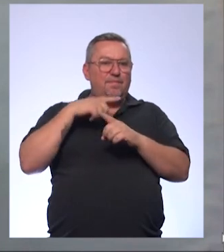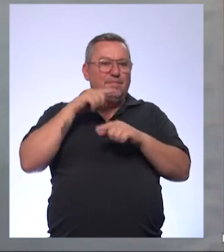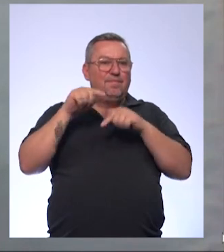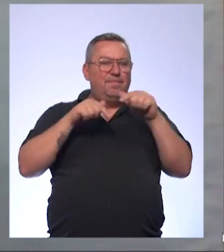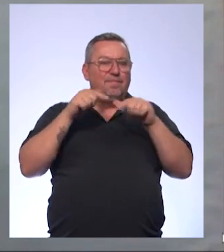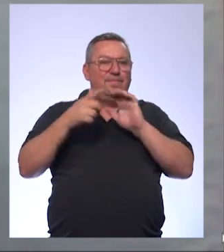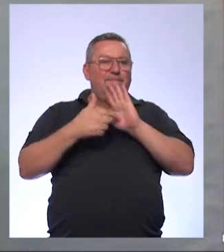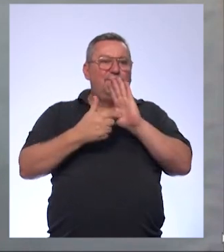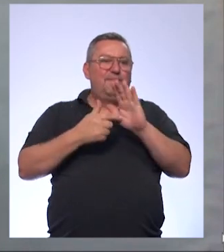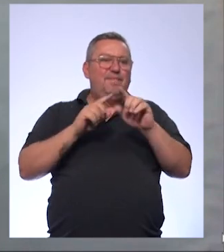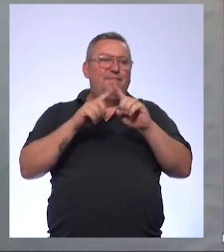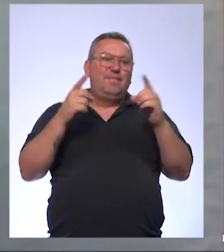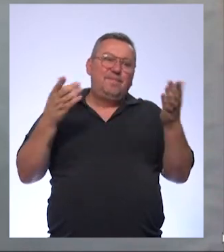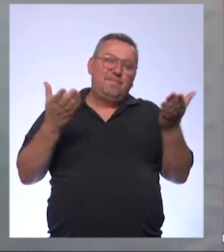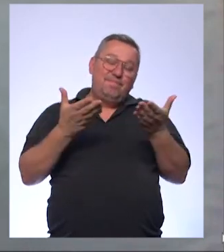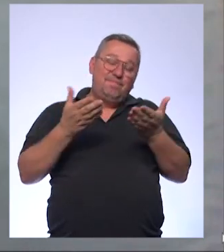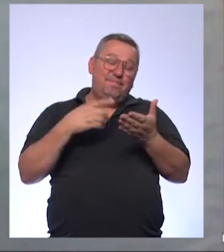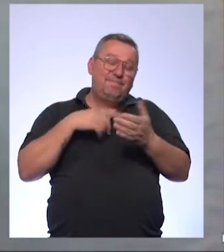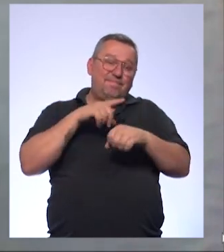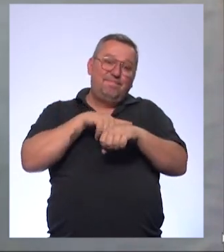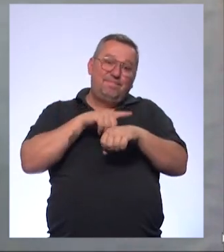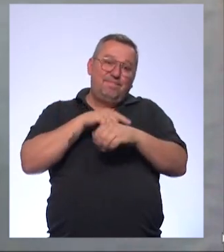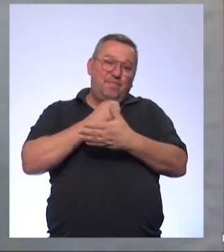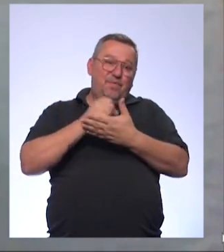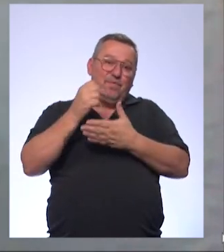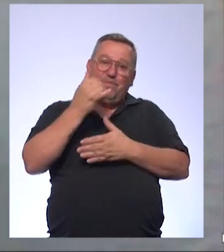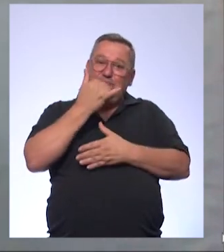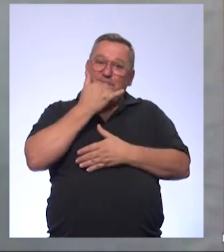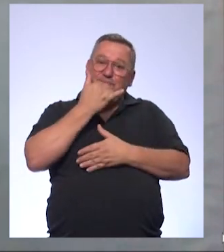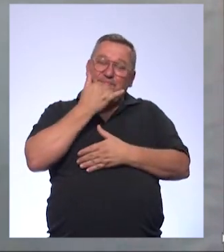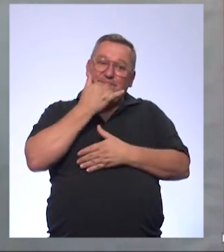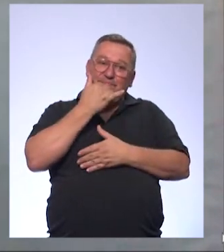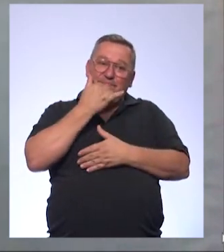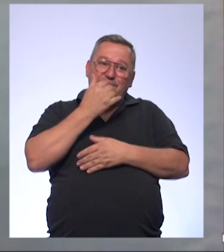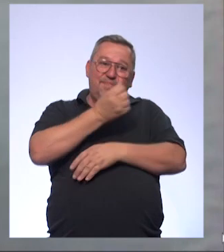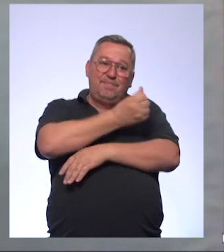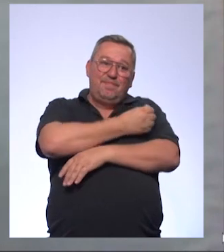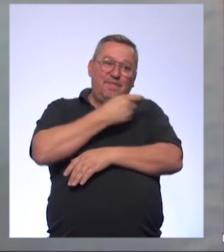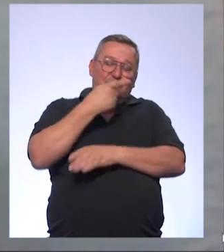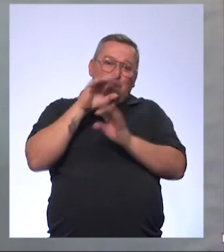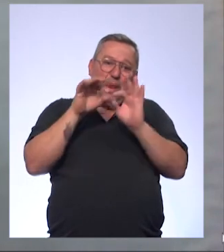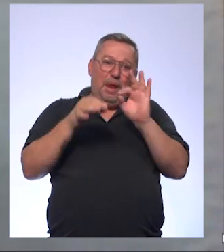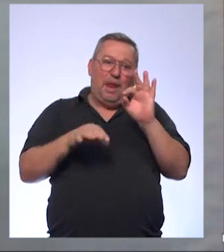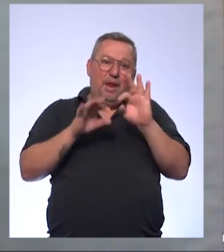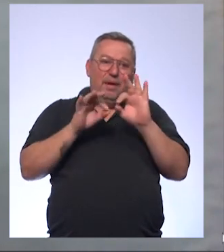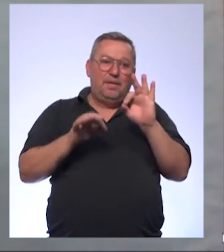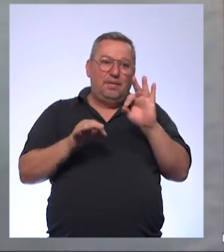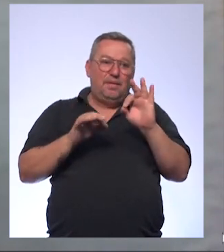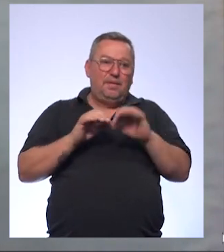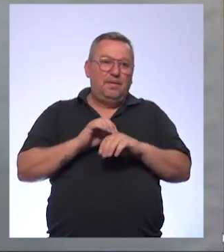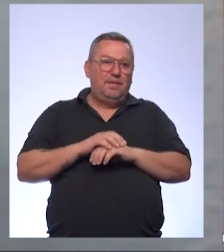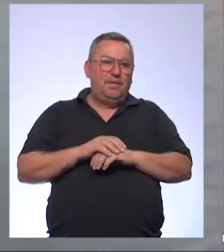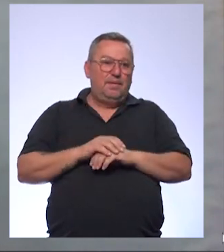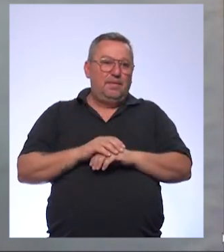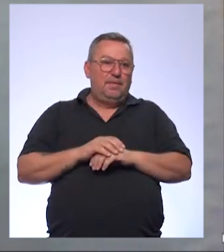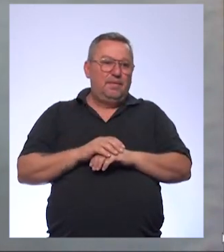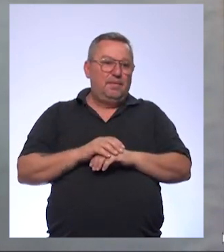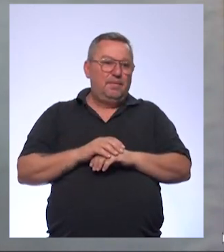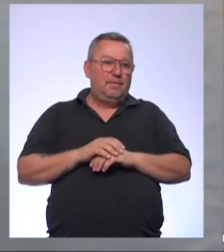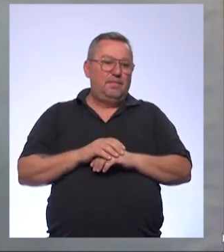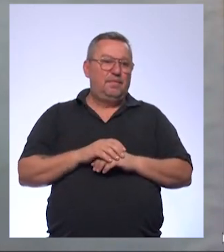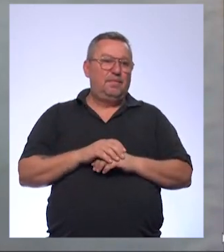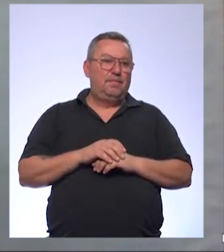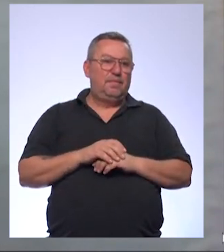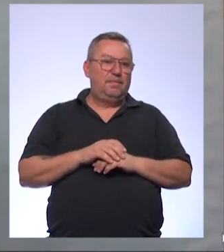bem legal para mostrar, e aí eu acabei me excedendo no tempo, desculpa, sexto ano, vocês sabem que eu falo demais. Aqui, deixa eu ver aqui, o